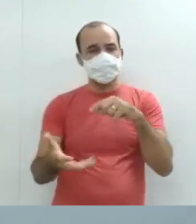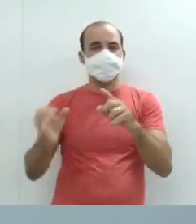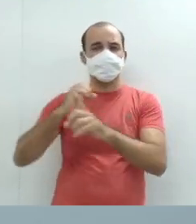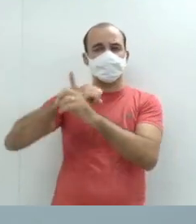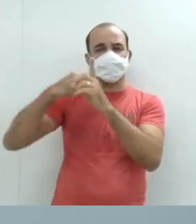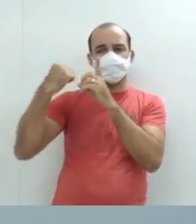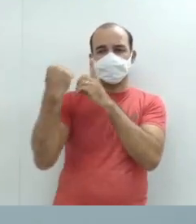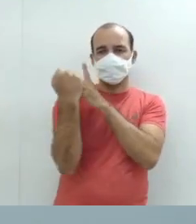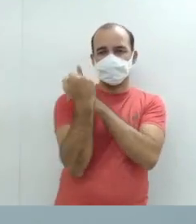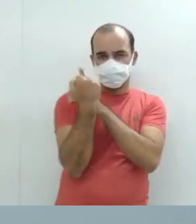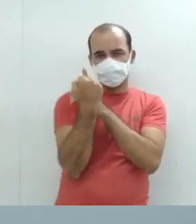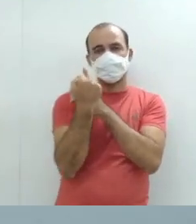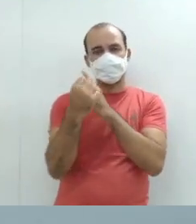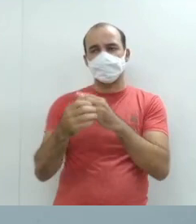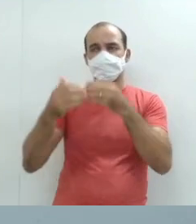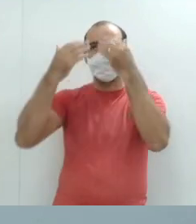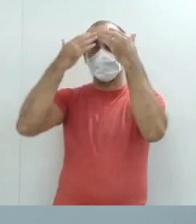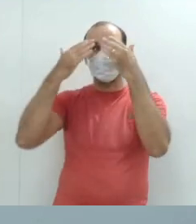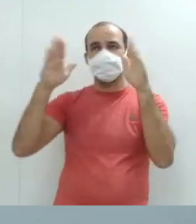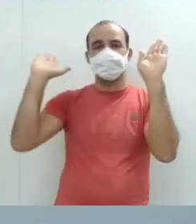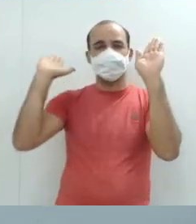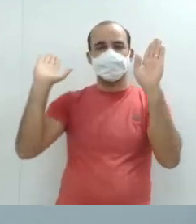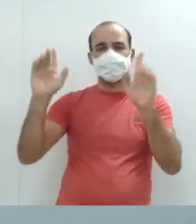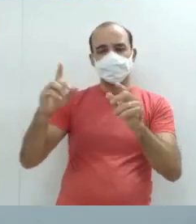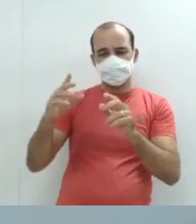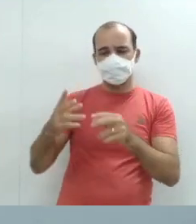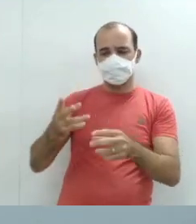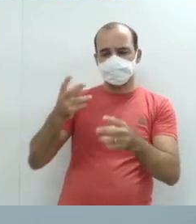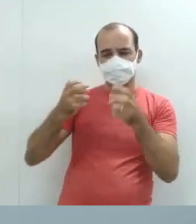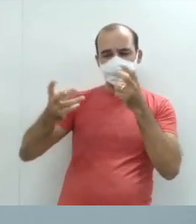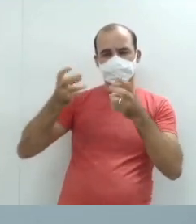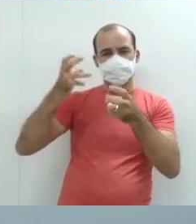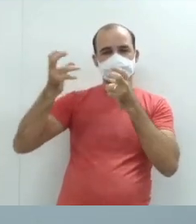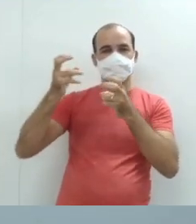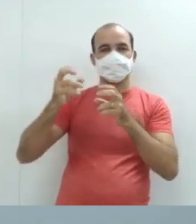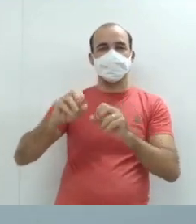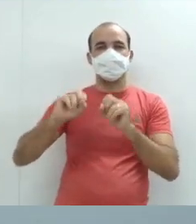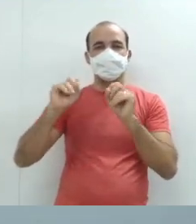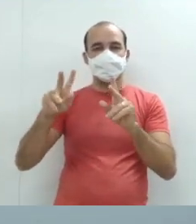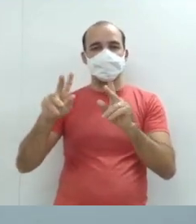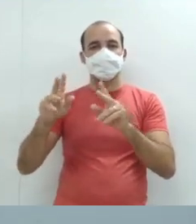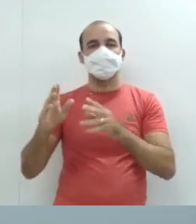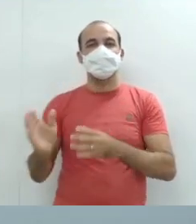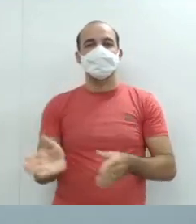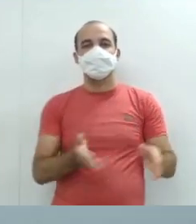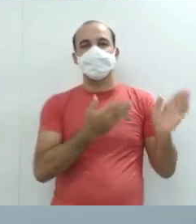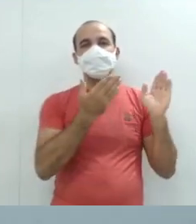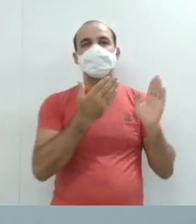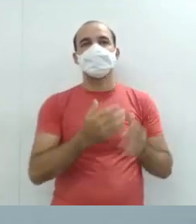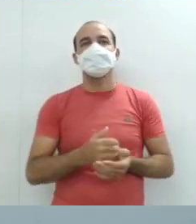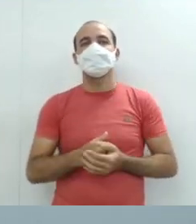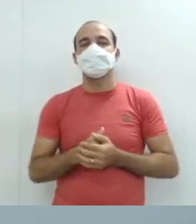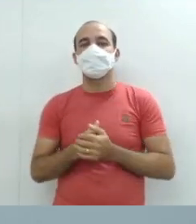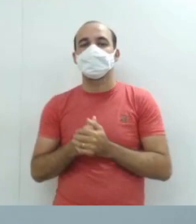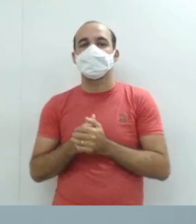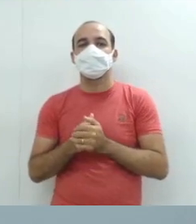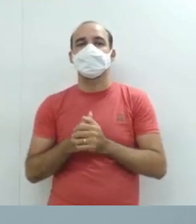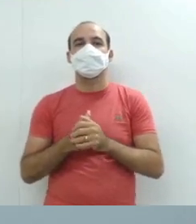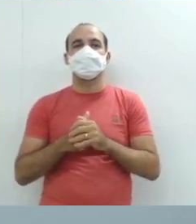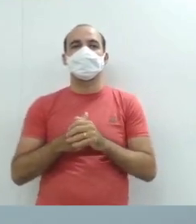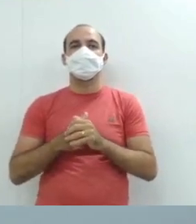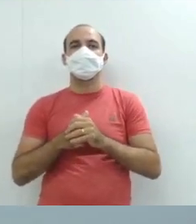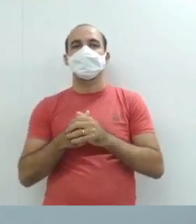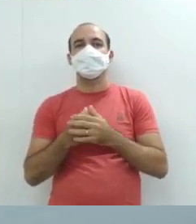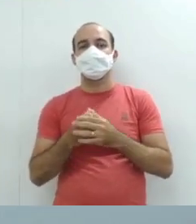e dessa forma abrir o nosso olhar para novos horizontes. Então vamos lá? Juntos na filosofia? Muito bem.